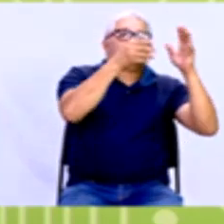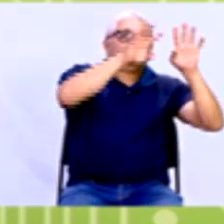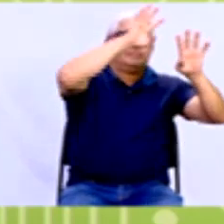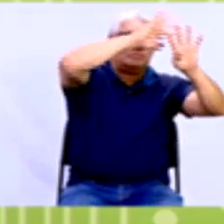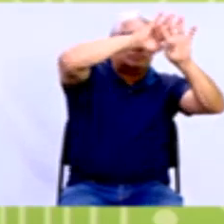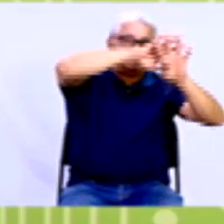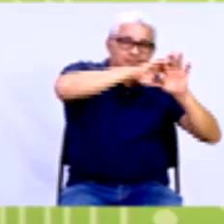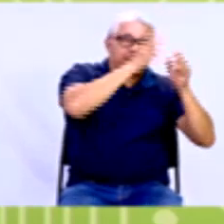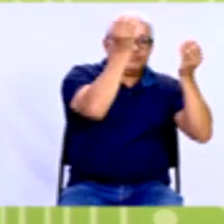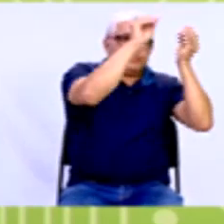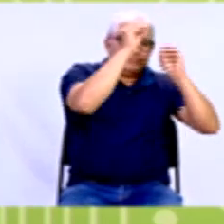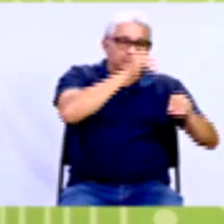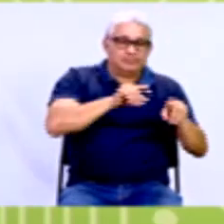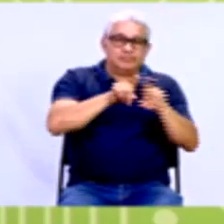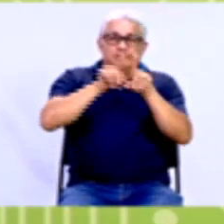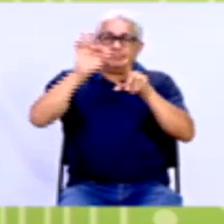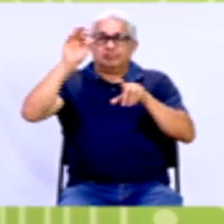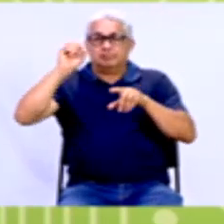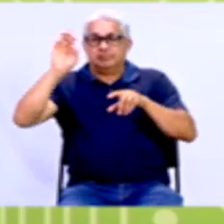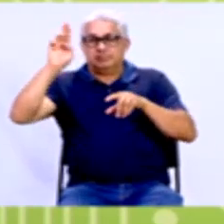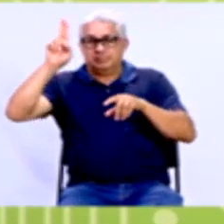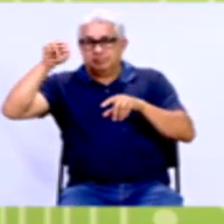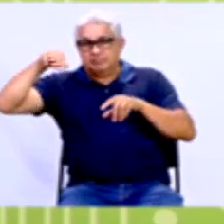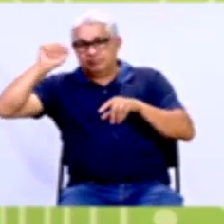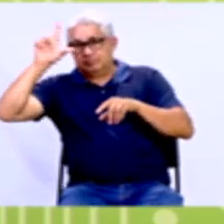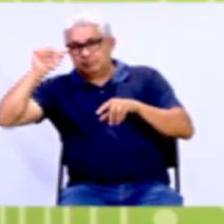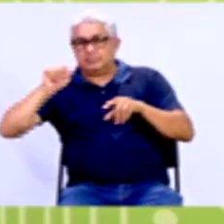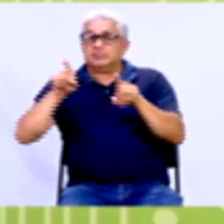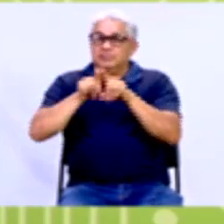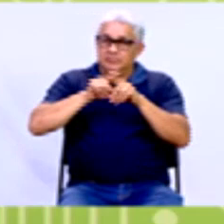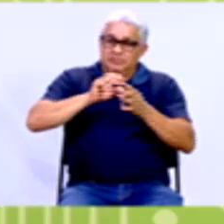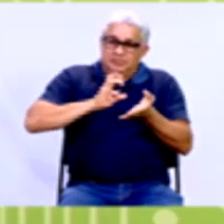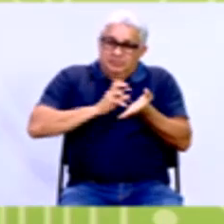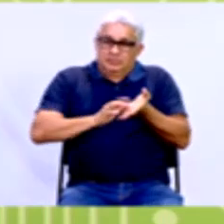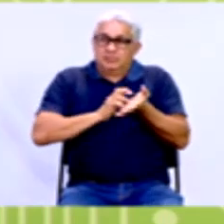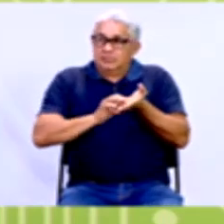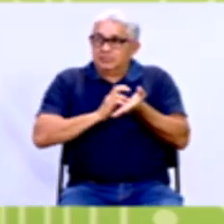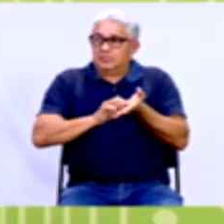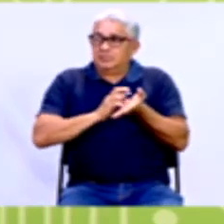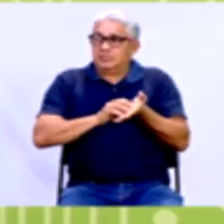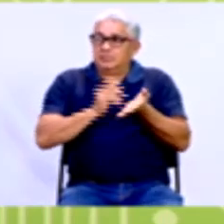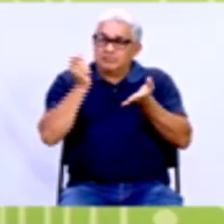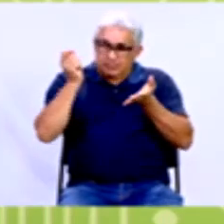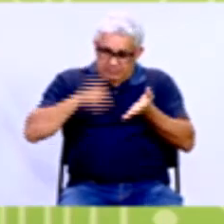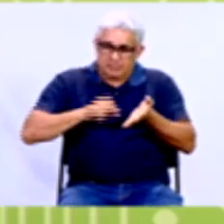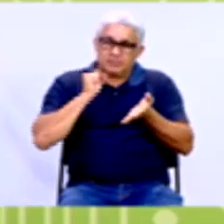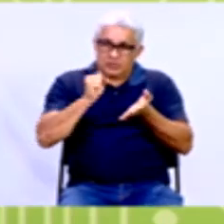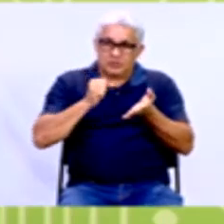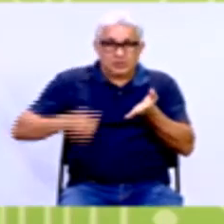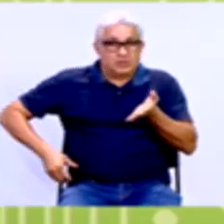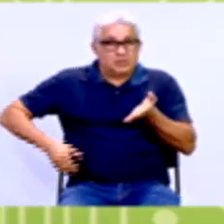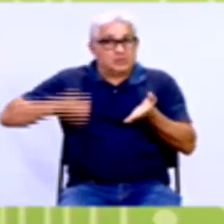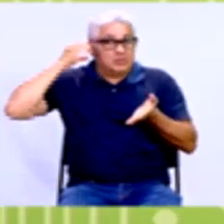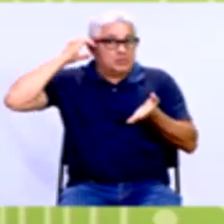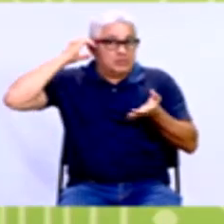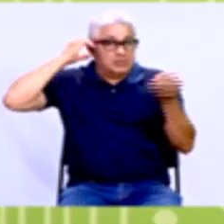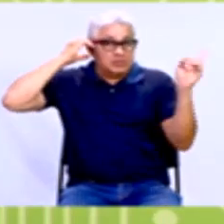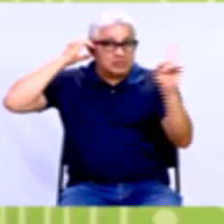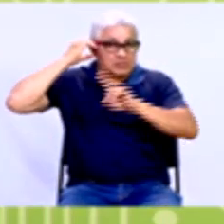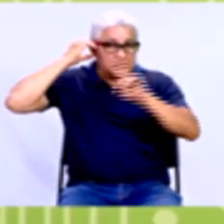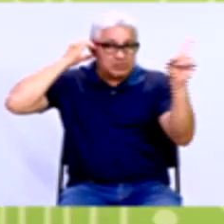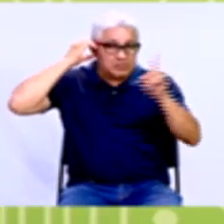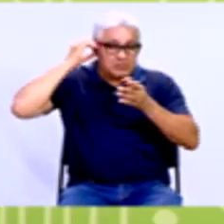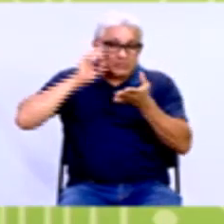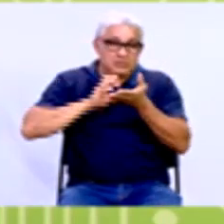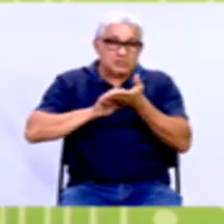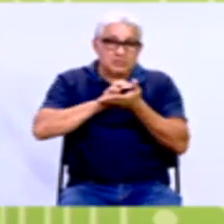fórmula. E também, calculadora é permitido. Pessoal, celular não, a calculadora, tá? Não é para